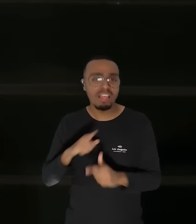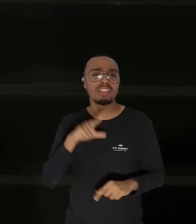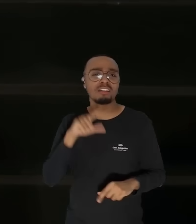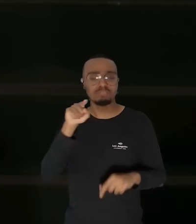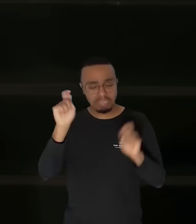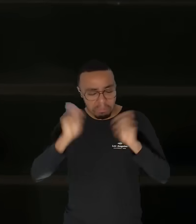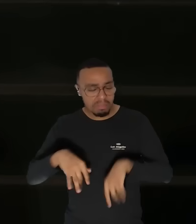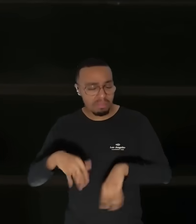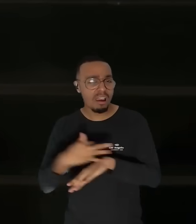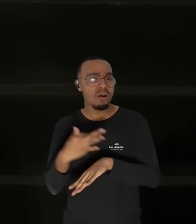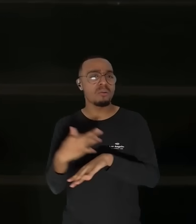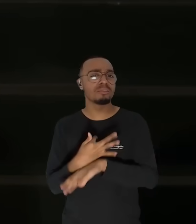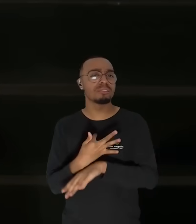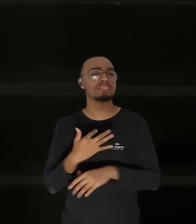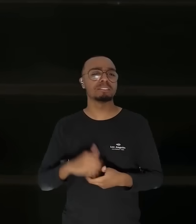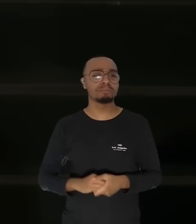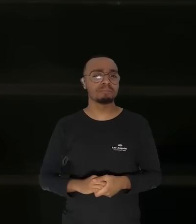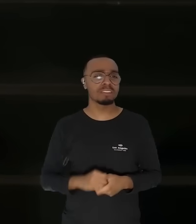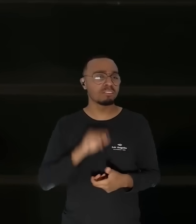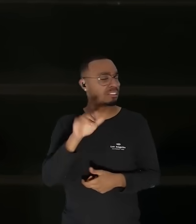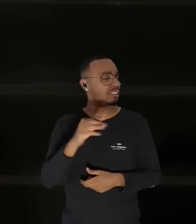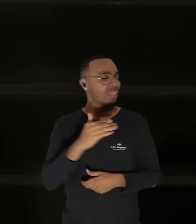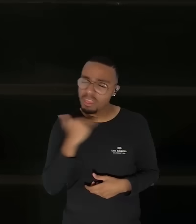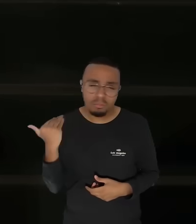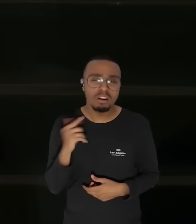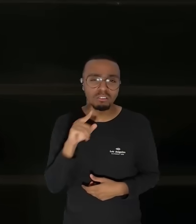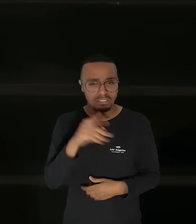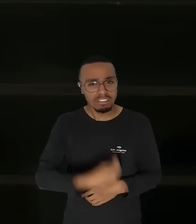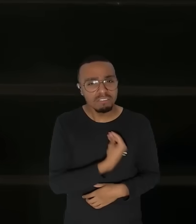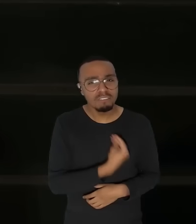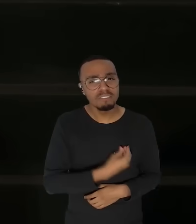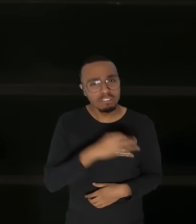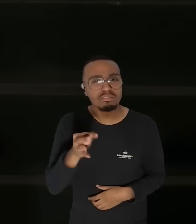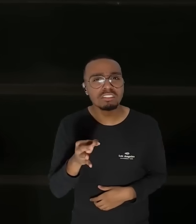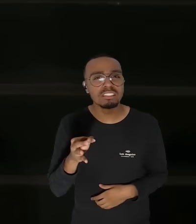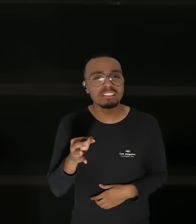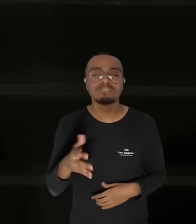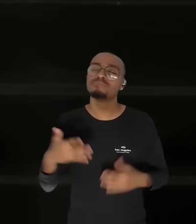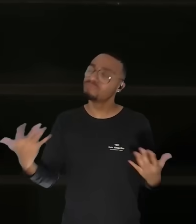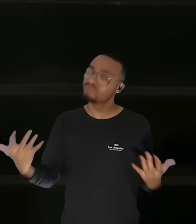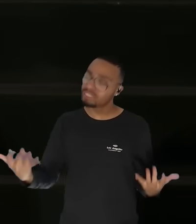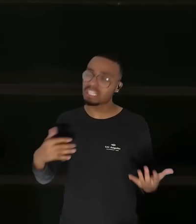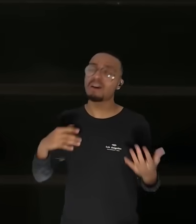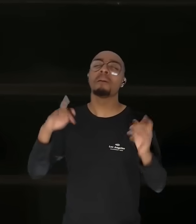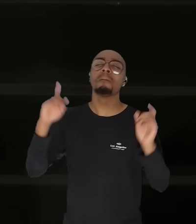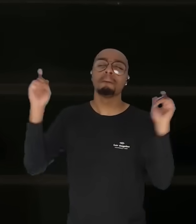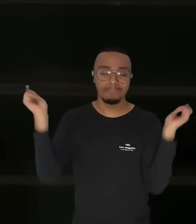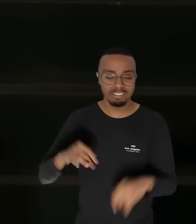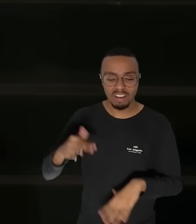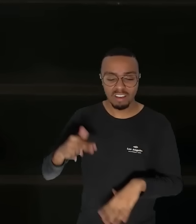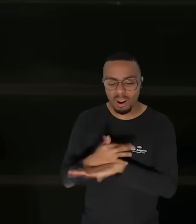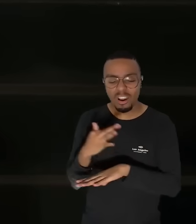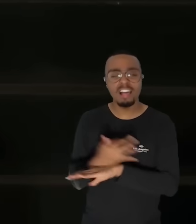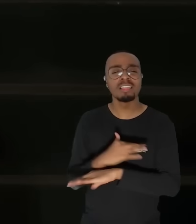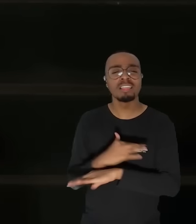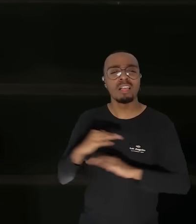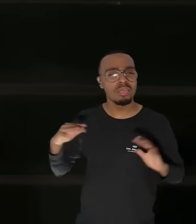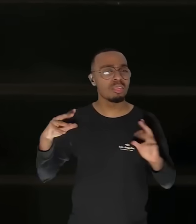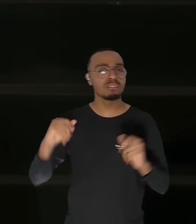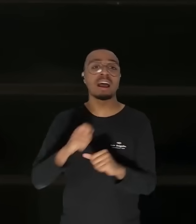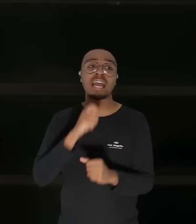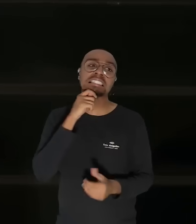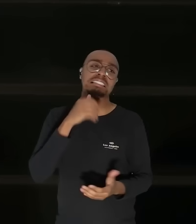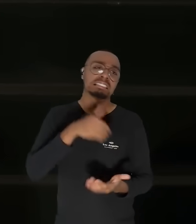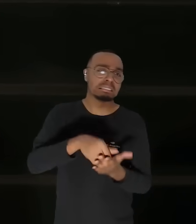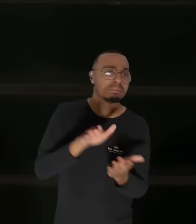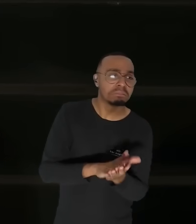morreu, mas eu perdi um carro, mas não morreu. Mas eu perdi uma casa, mas não morreu. Mas eu perdi um emprego, mas não morreu. Mas eu perdi um amigo,